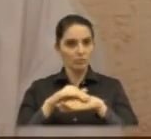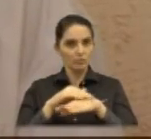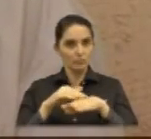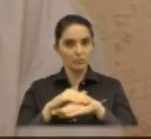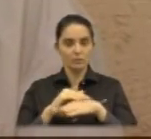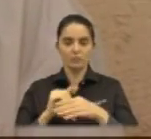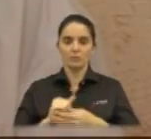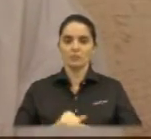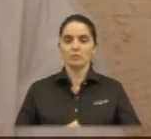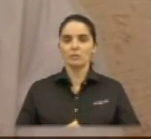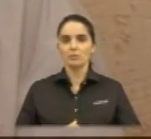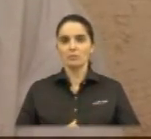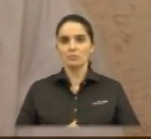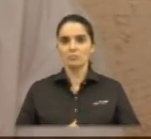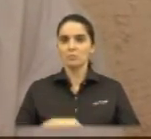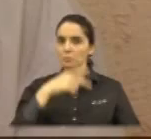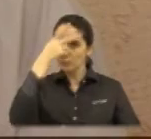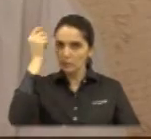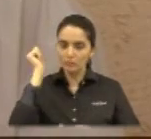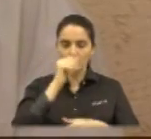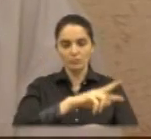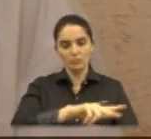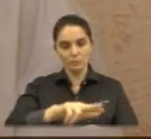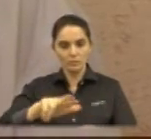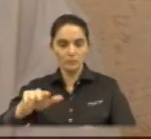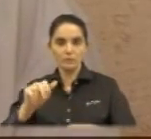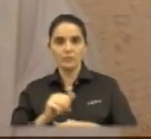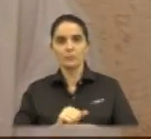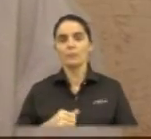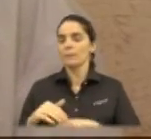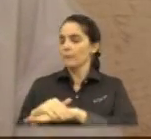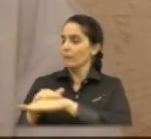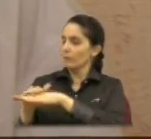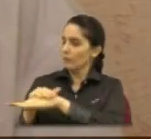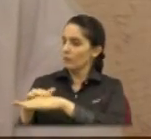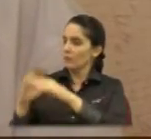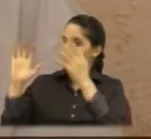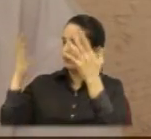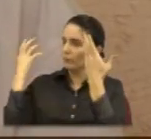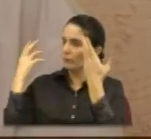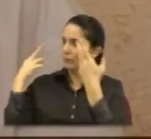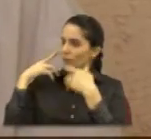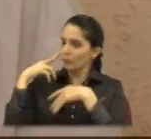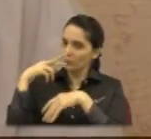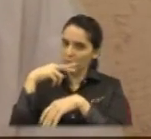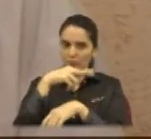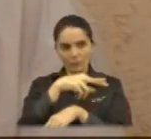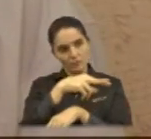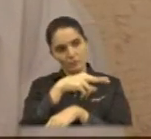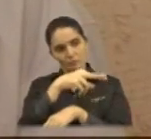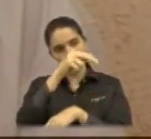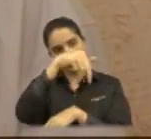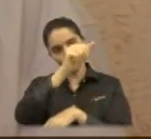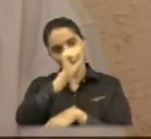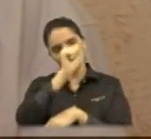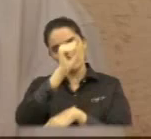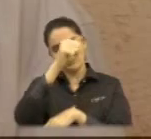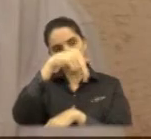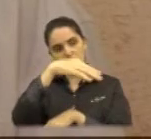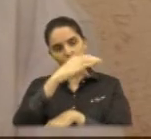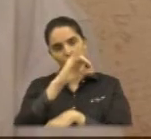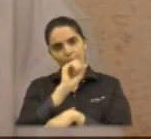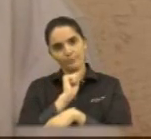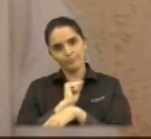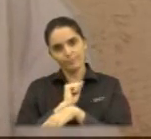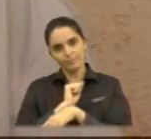Benedito e outras pessoas, conversando num momento num evento, nós olhamos para Nancy e nós dissemos, caramba, a